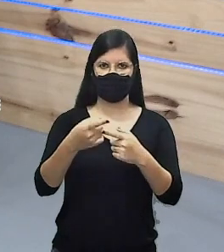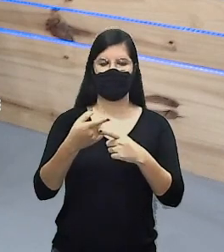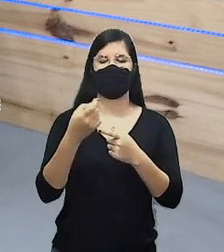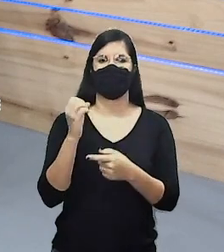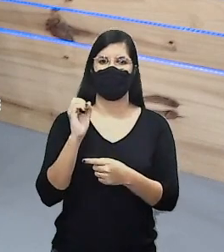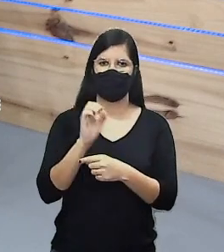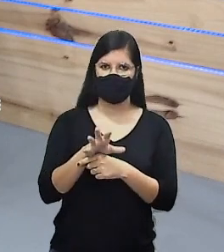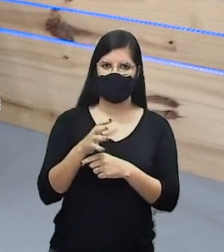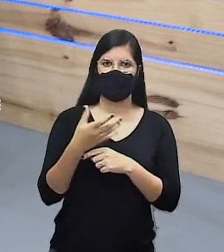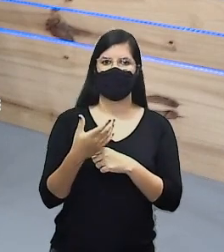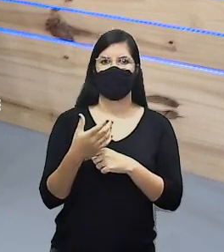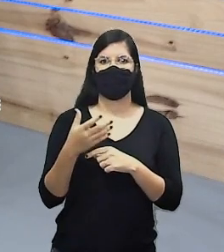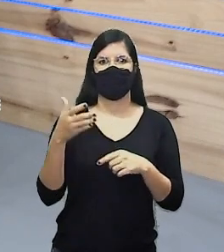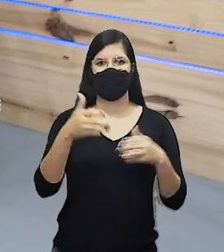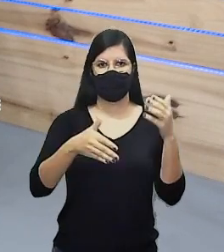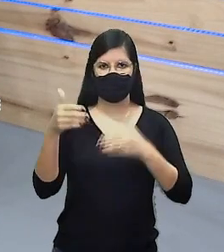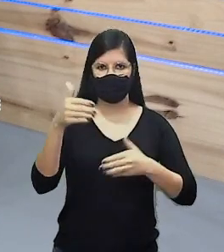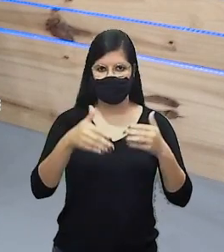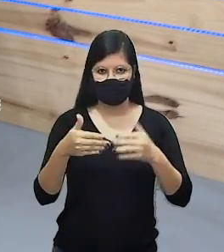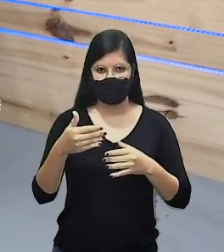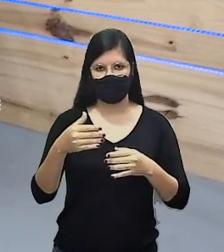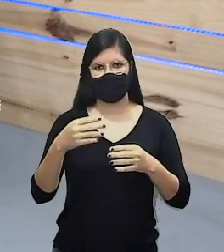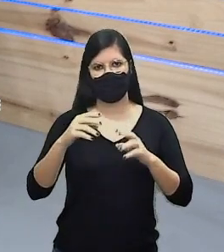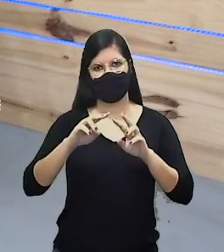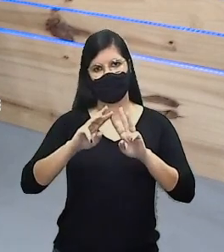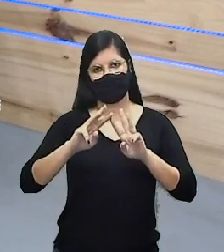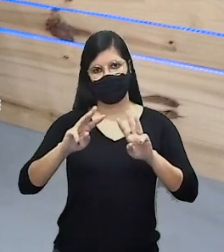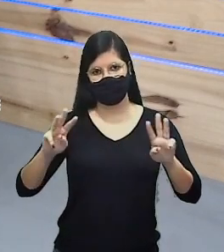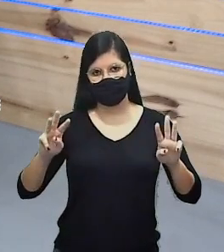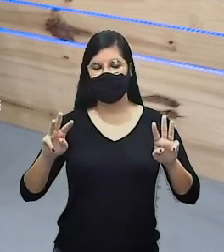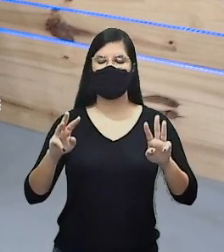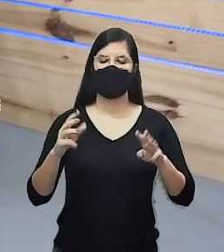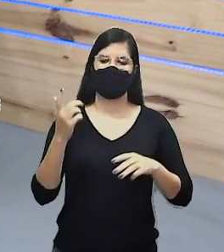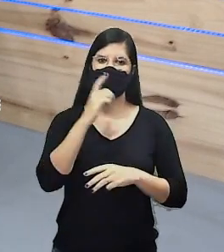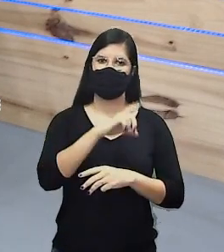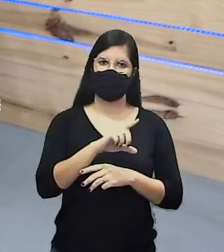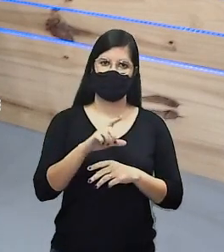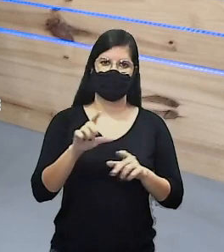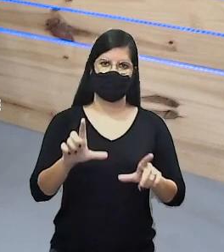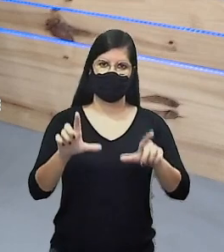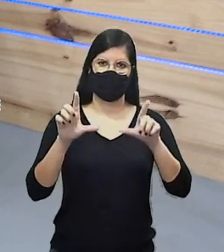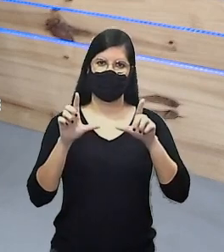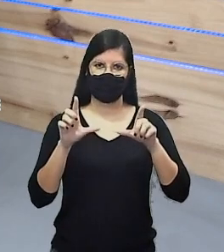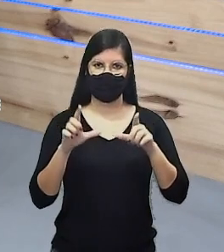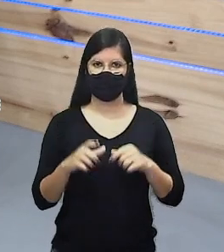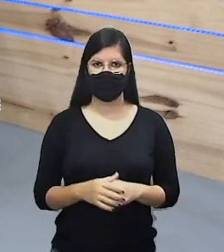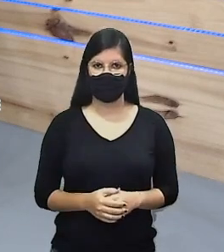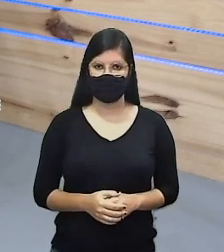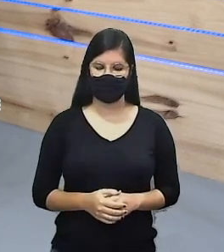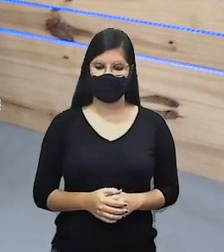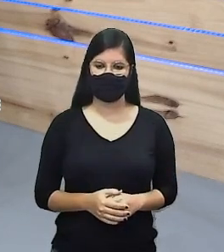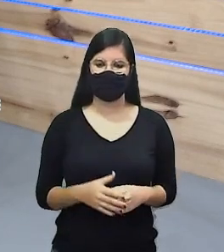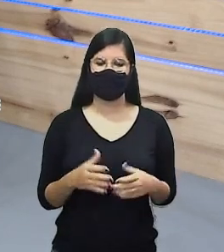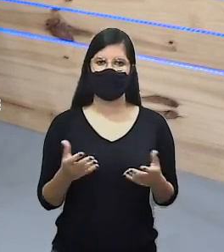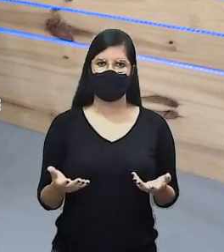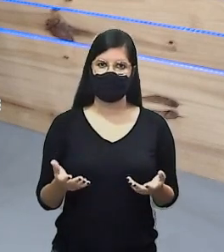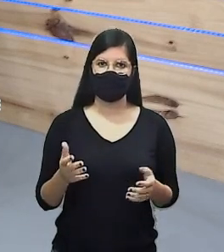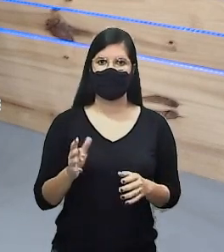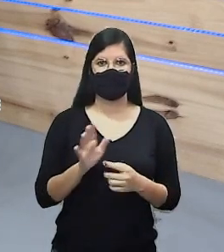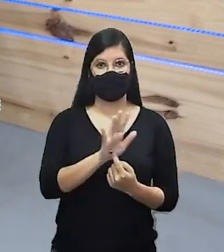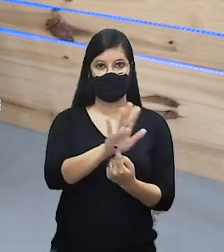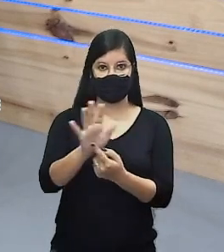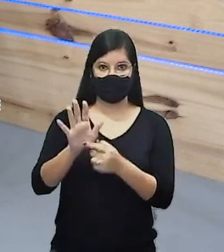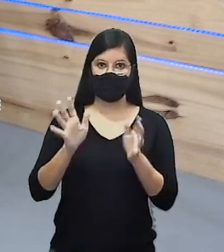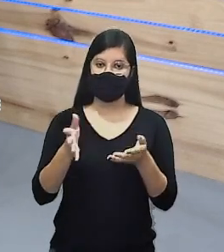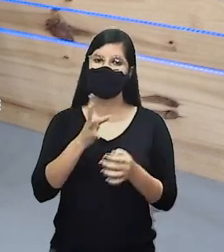para você, você vai ter acesso a esse link e você vai conseguir obter seu certificado, ok? Então, já nos